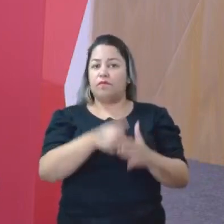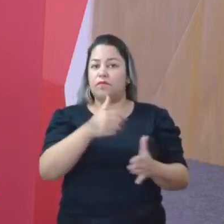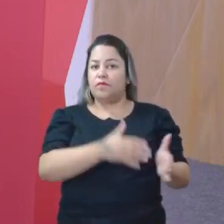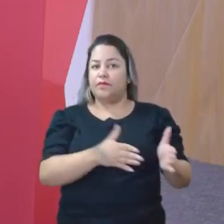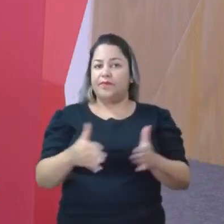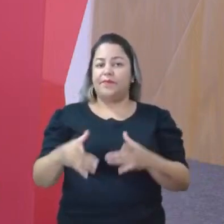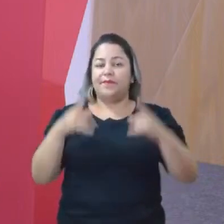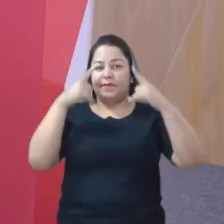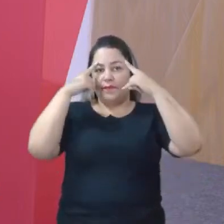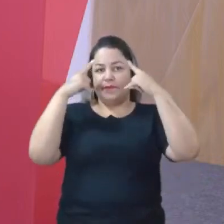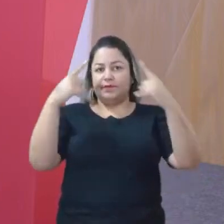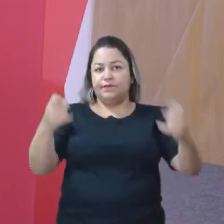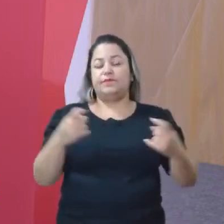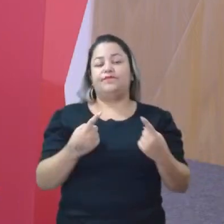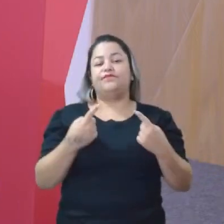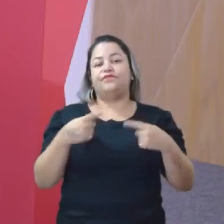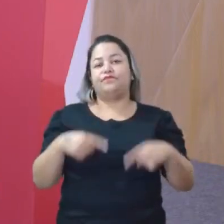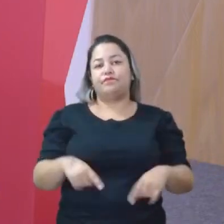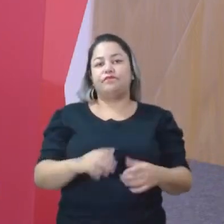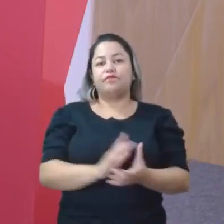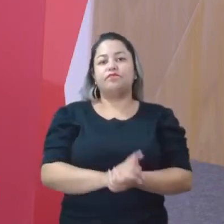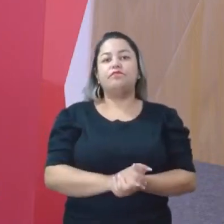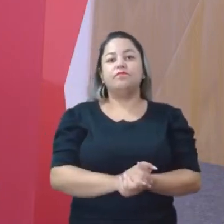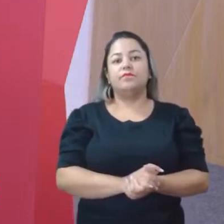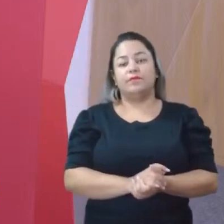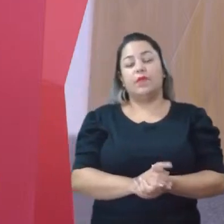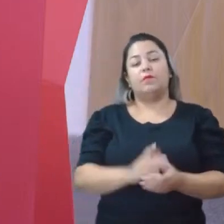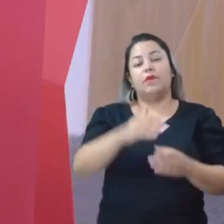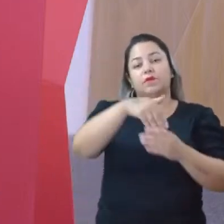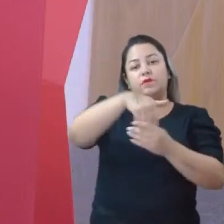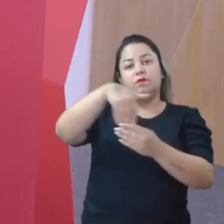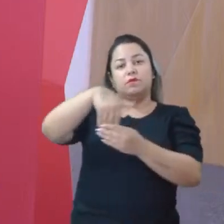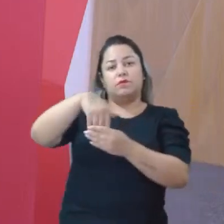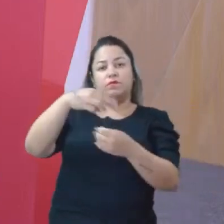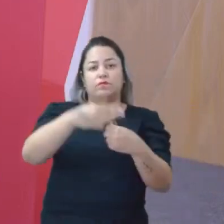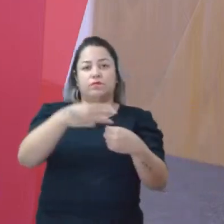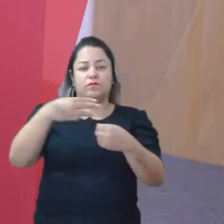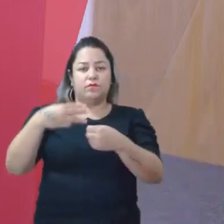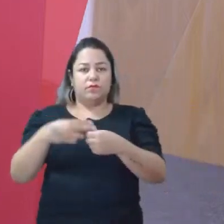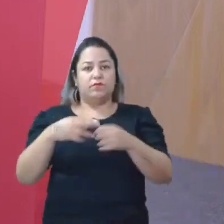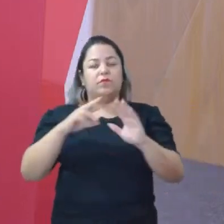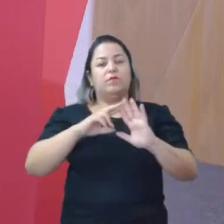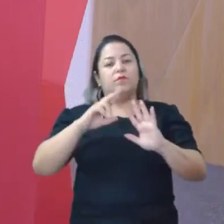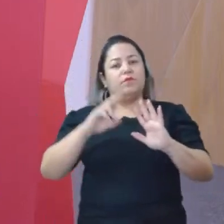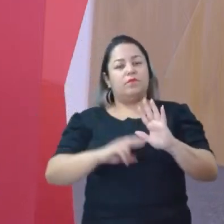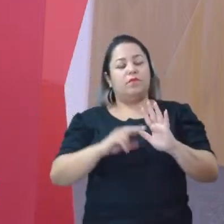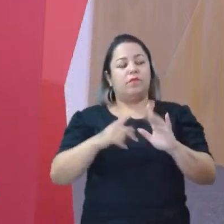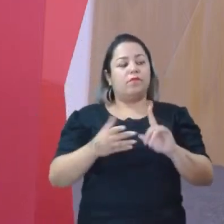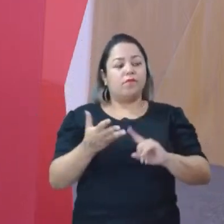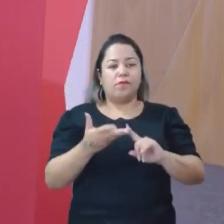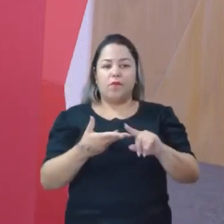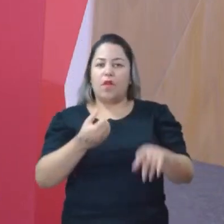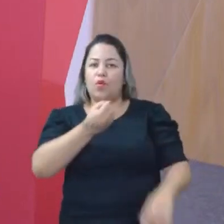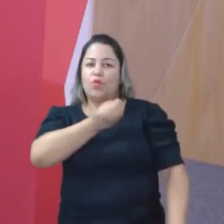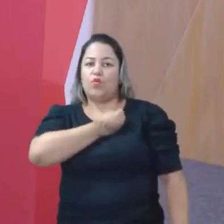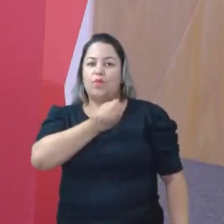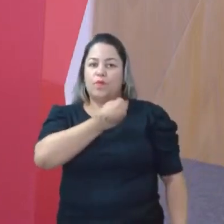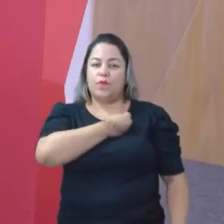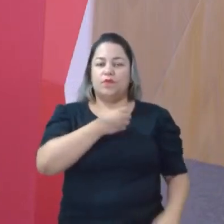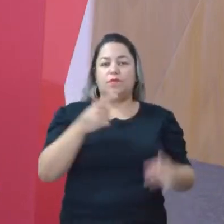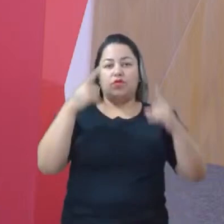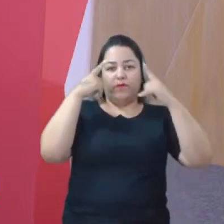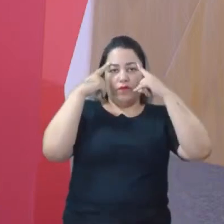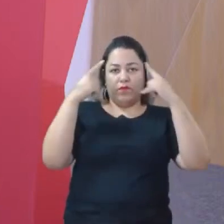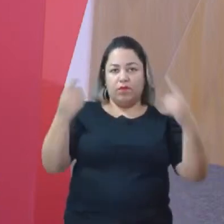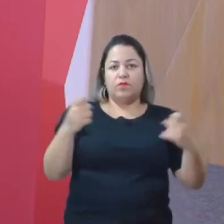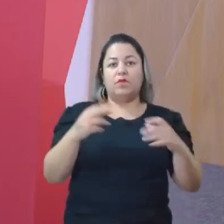casos de violência política. Essas eleições municipais registraram o maior número de casos desse tipo de violência,